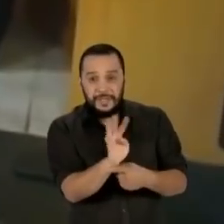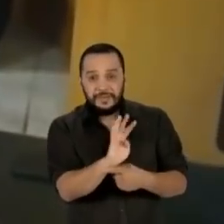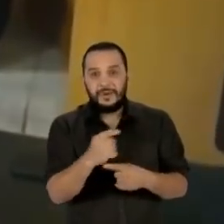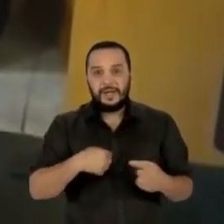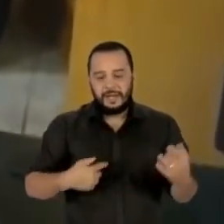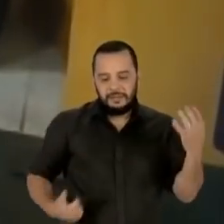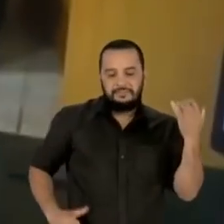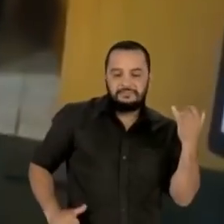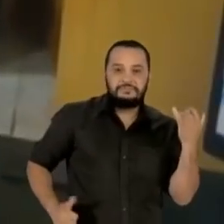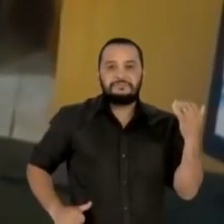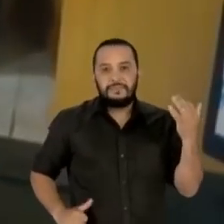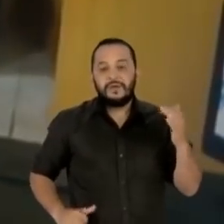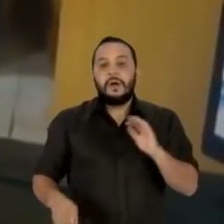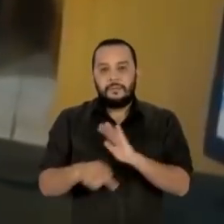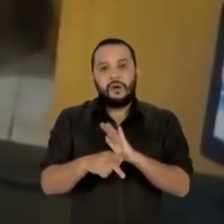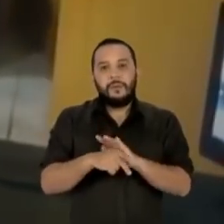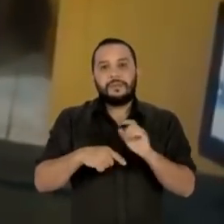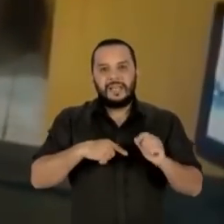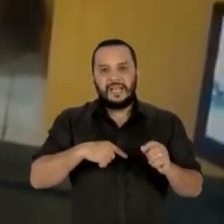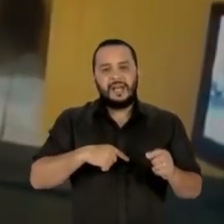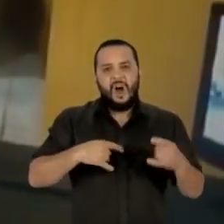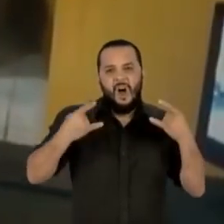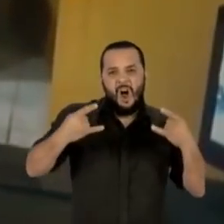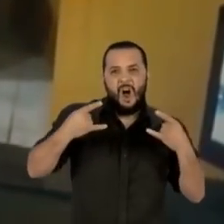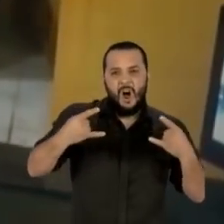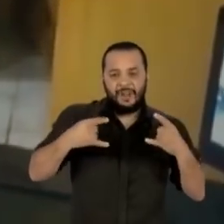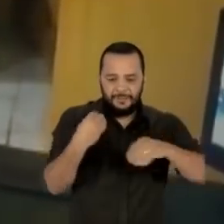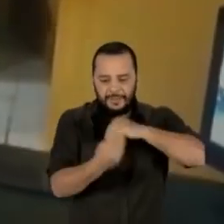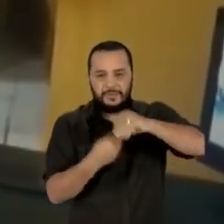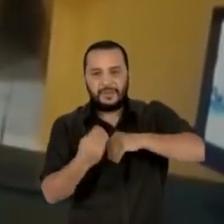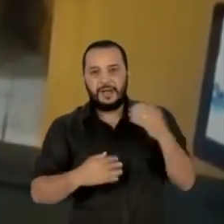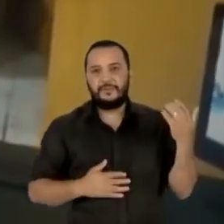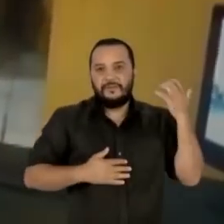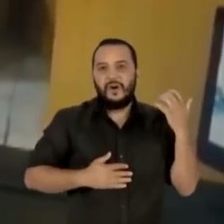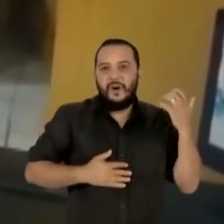tocando uma música do nirvana em ritmo de forró